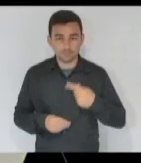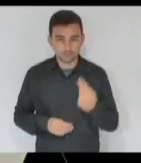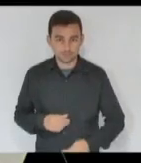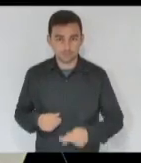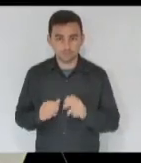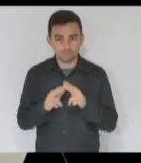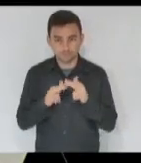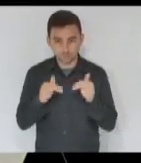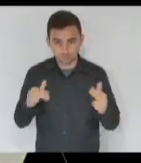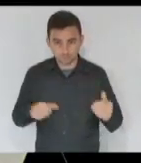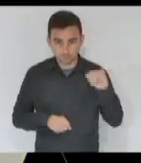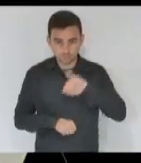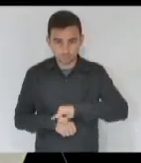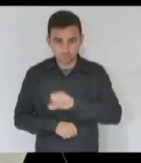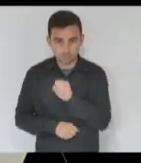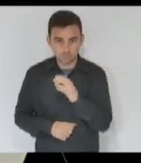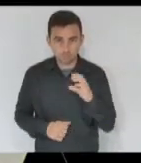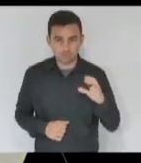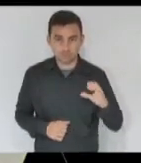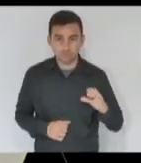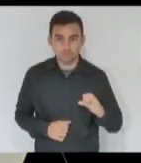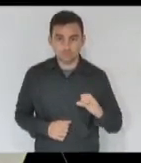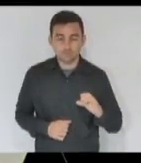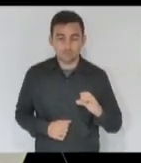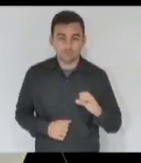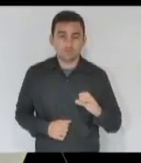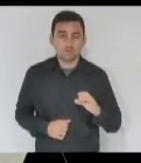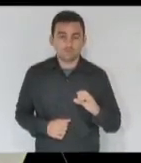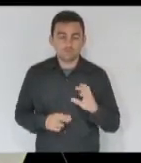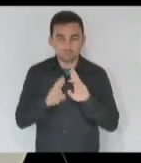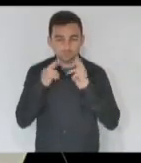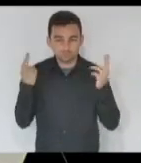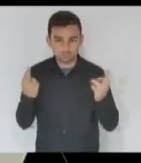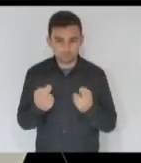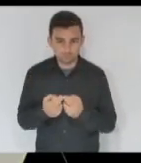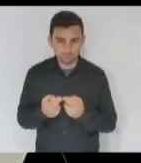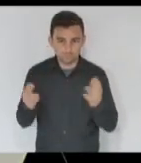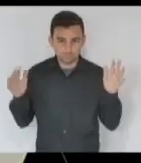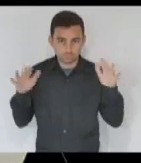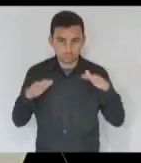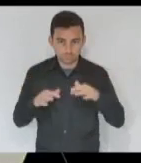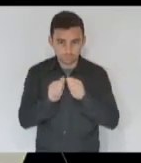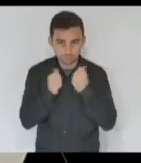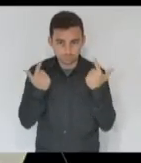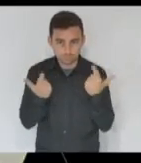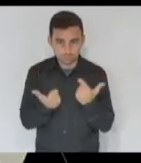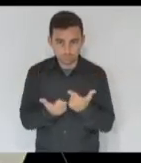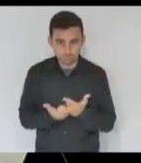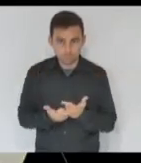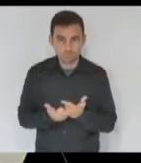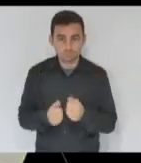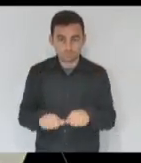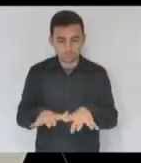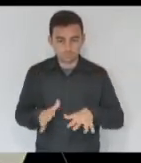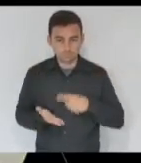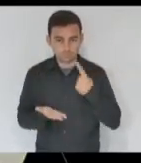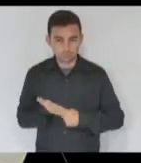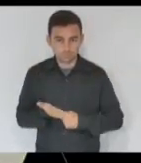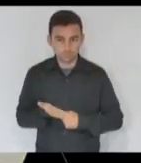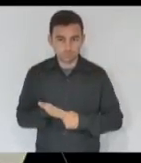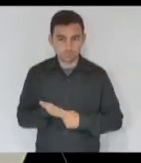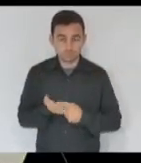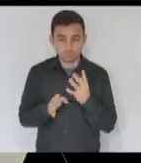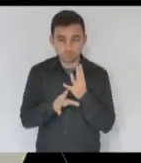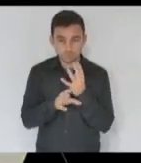Florianópolis, capital do Estado de Santa Catarina, reuniu-se a Assembleia Legislativa em sessão ordinária. Havendo